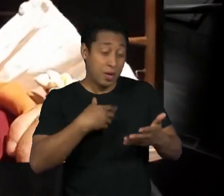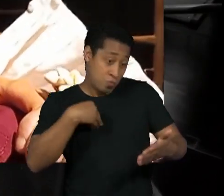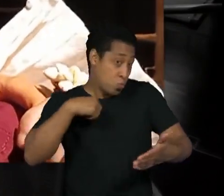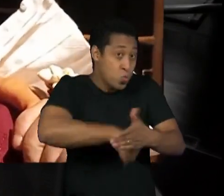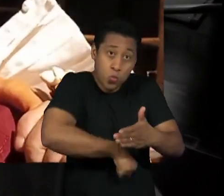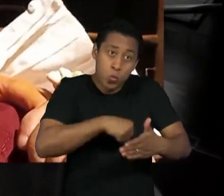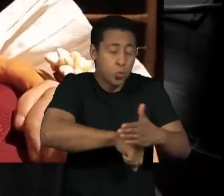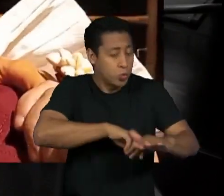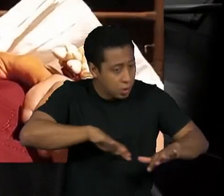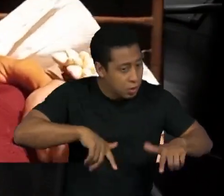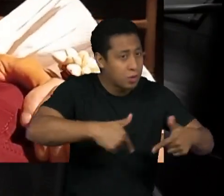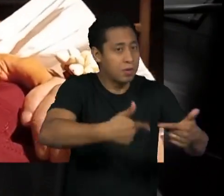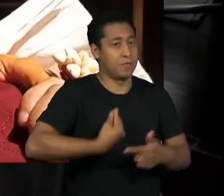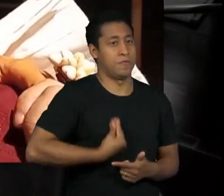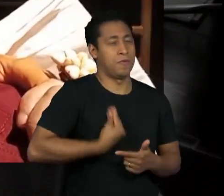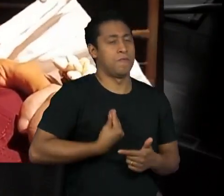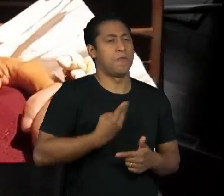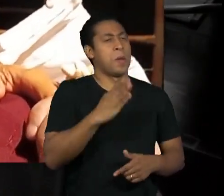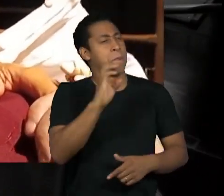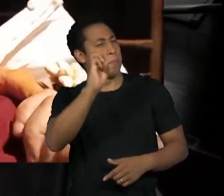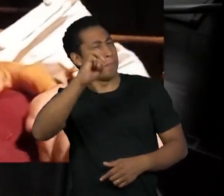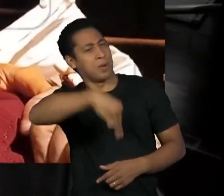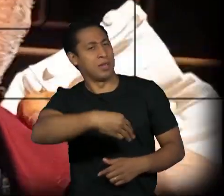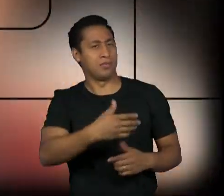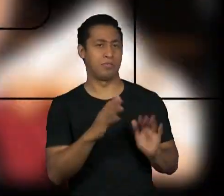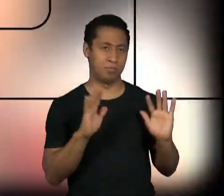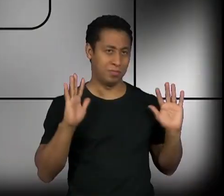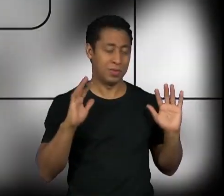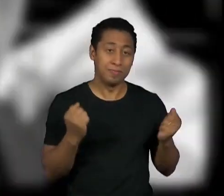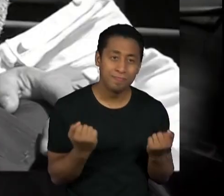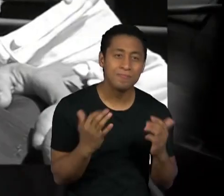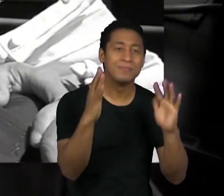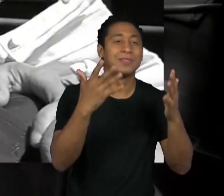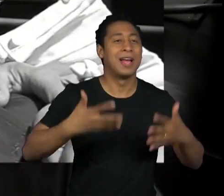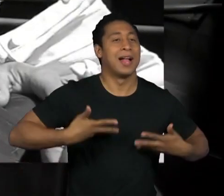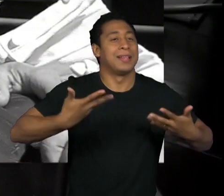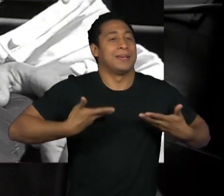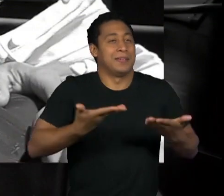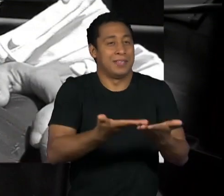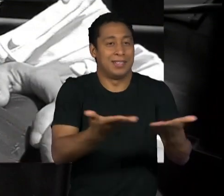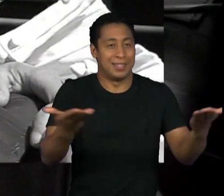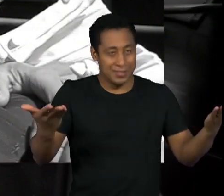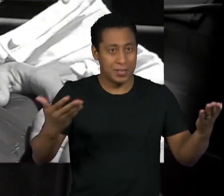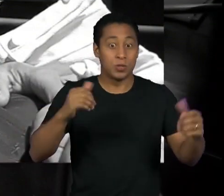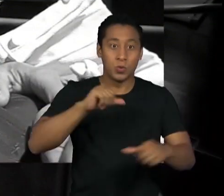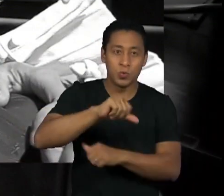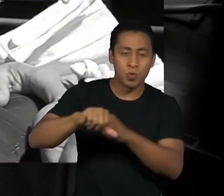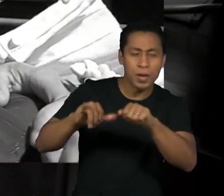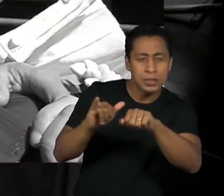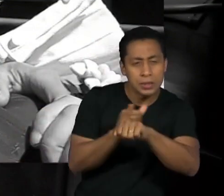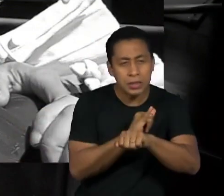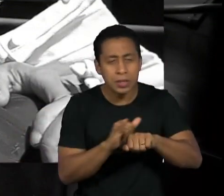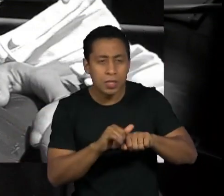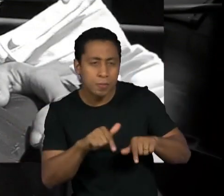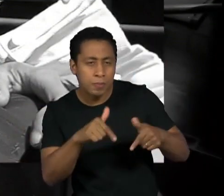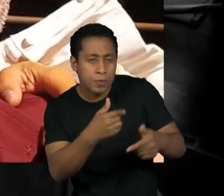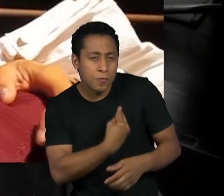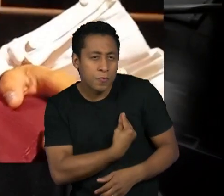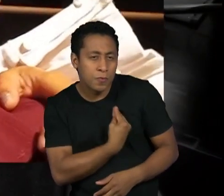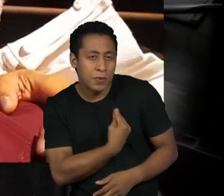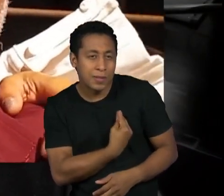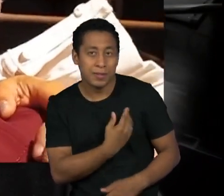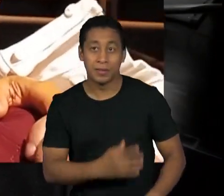bem viver. Bem viver. Muita celebração, muita alegria, transformada em estratégia,